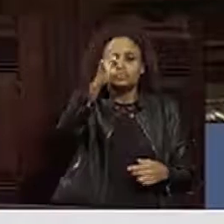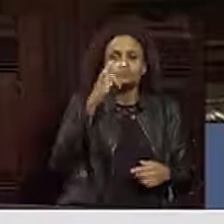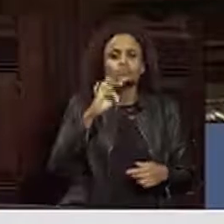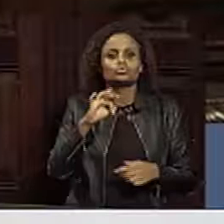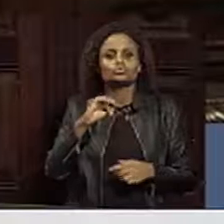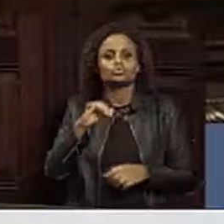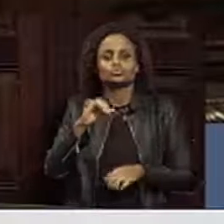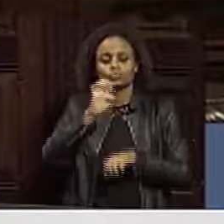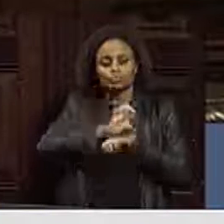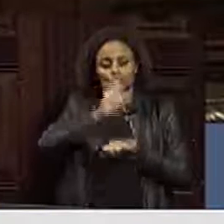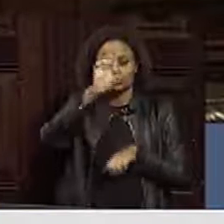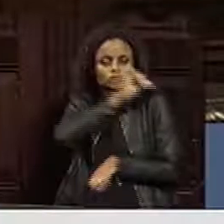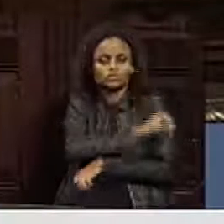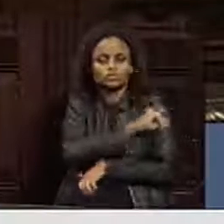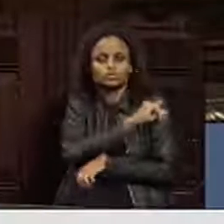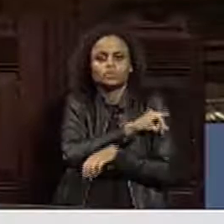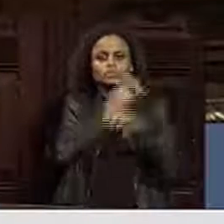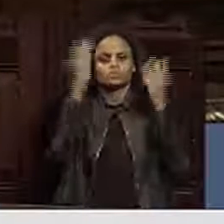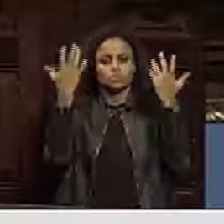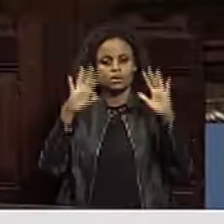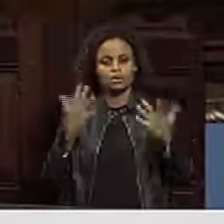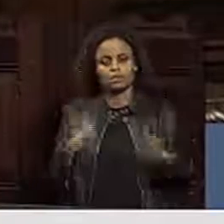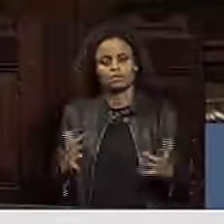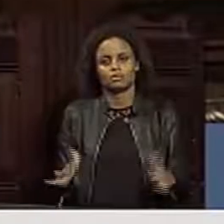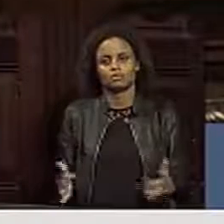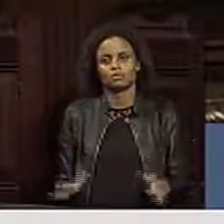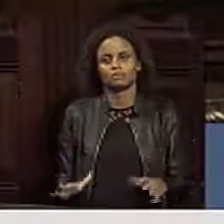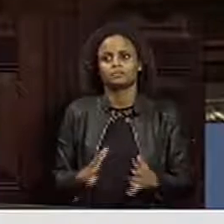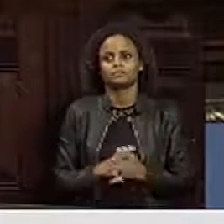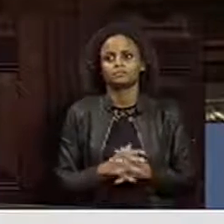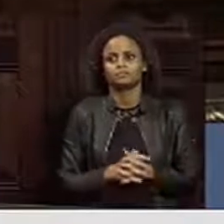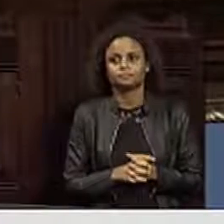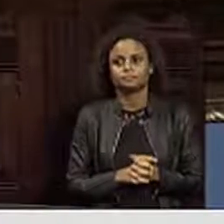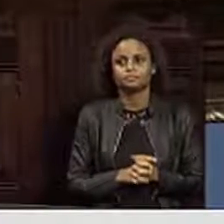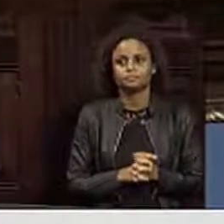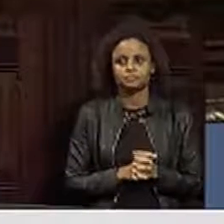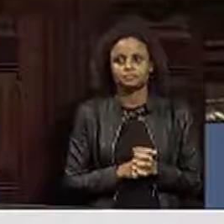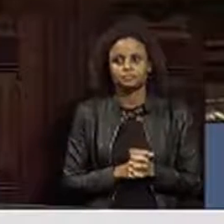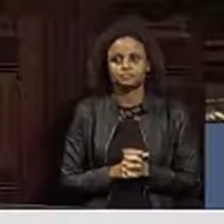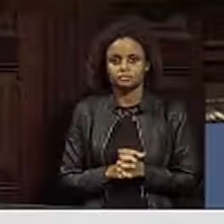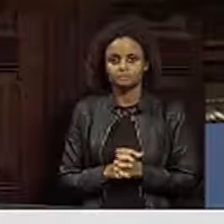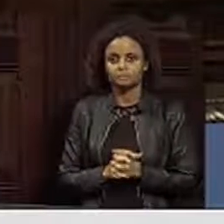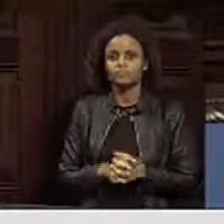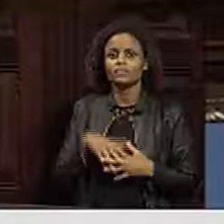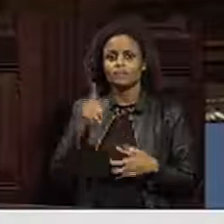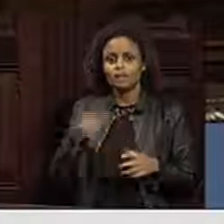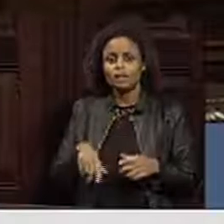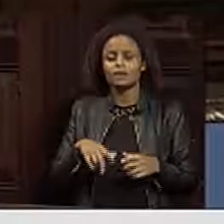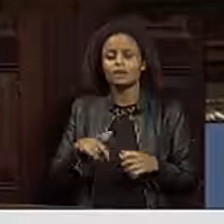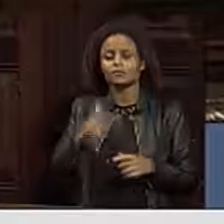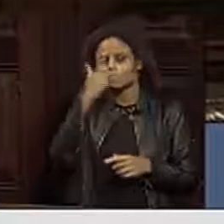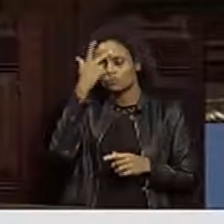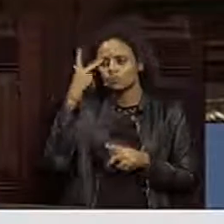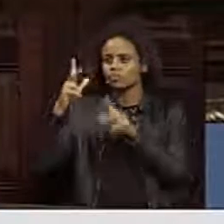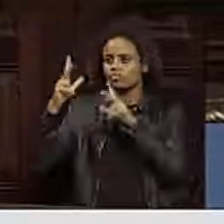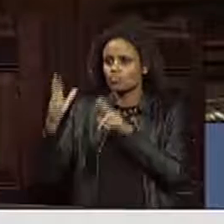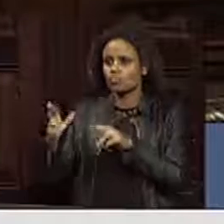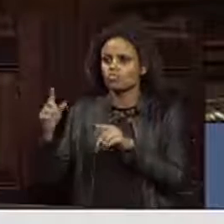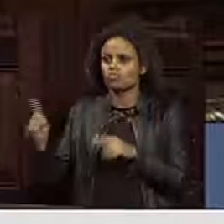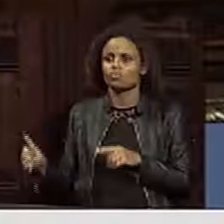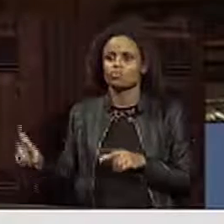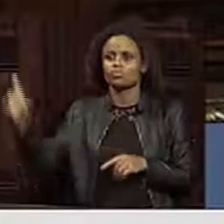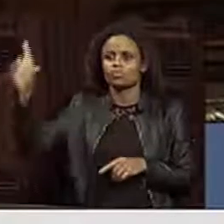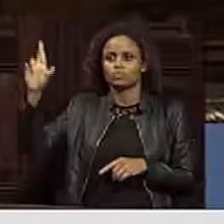demolido por esse camarada chamado Wagner Victor. É esse camarada que veio exatamente para